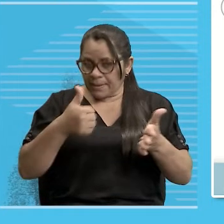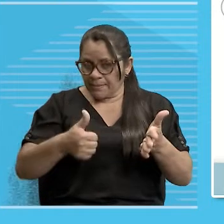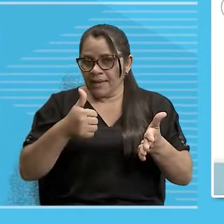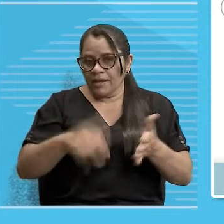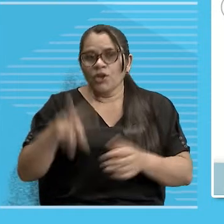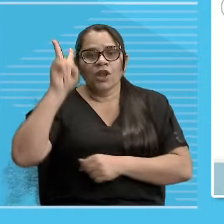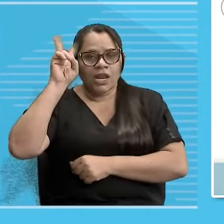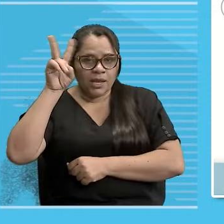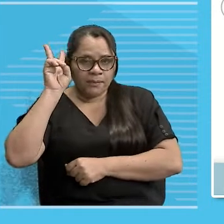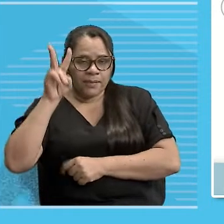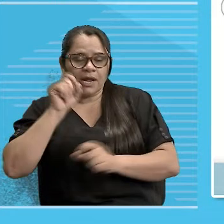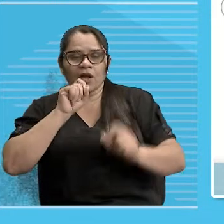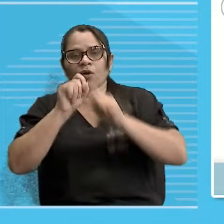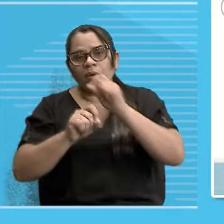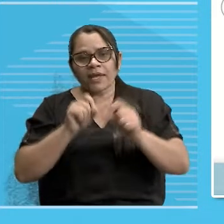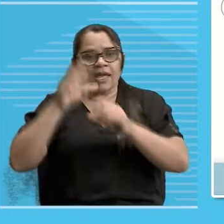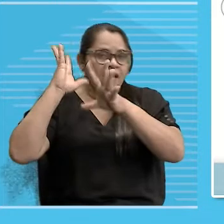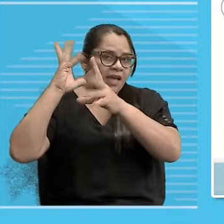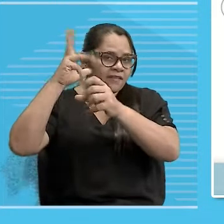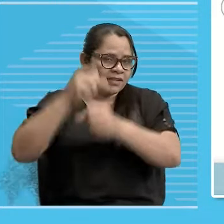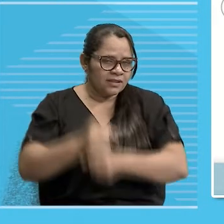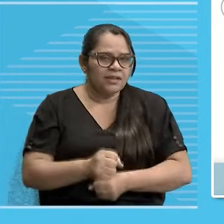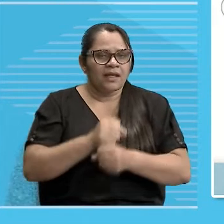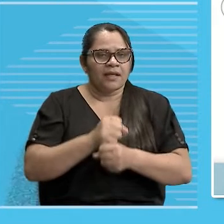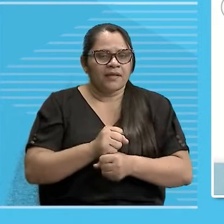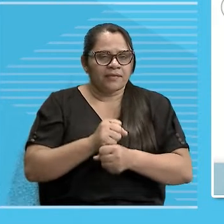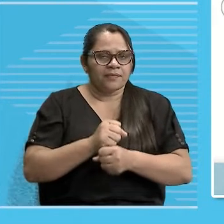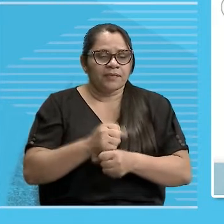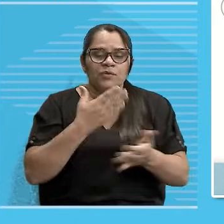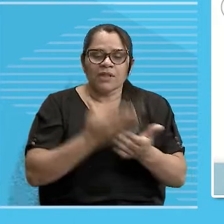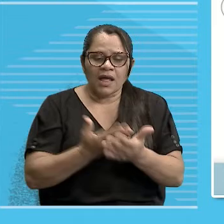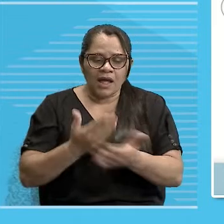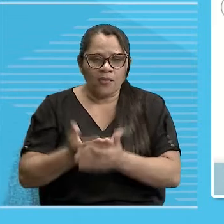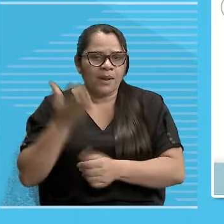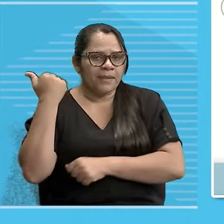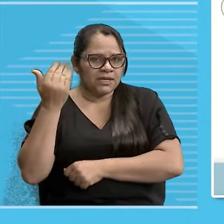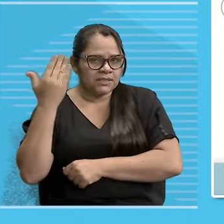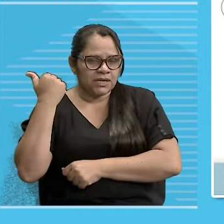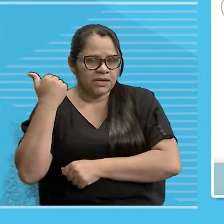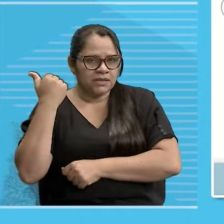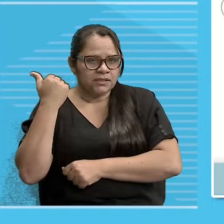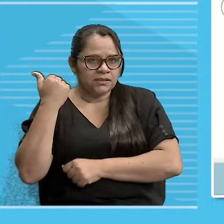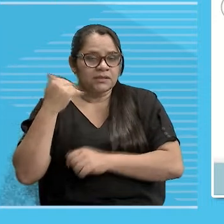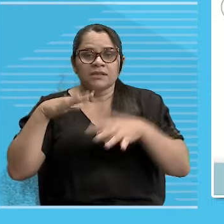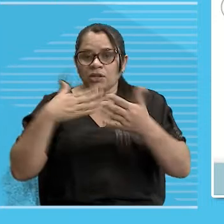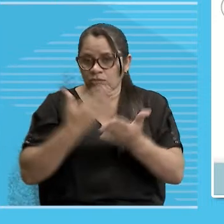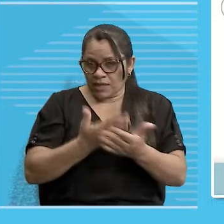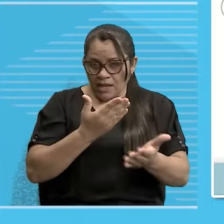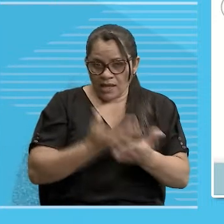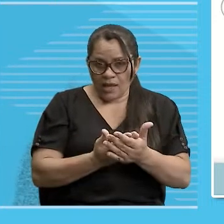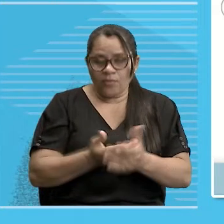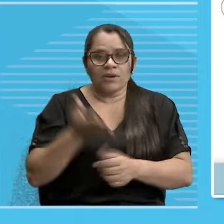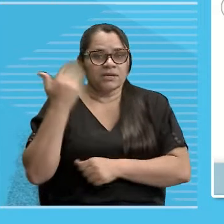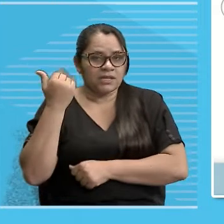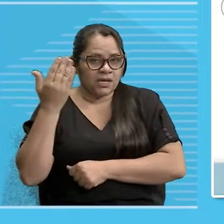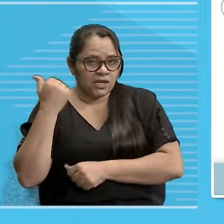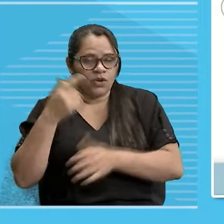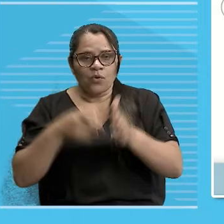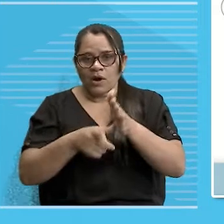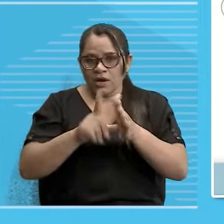relembrar o que a gente viu na aula passada, tá? Na aula anterior, o que é que nós